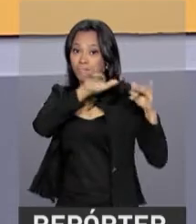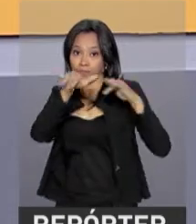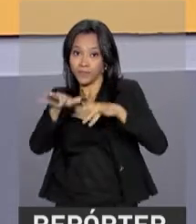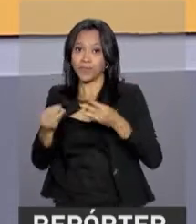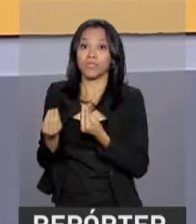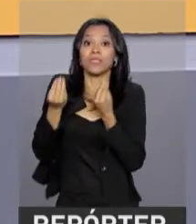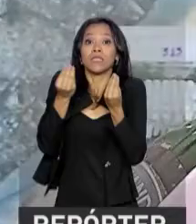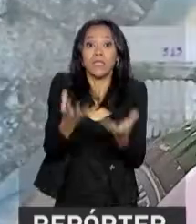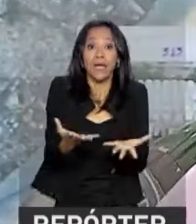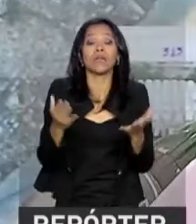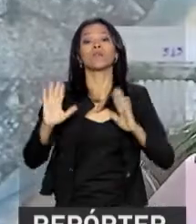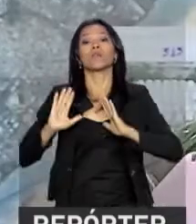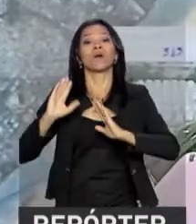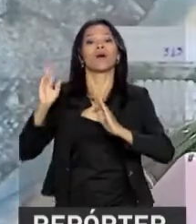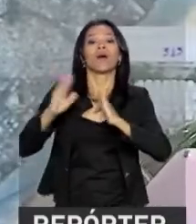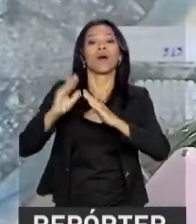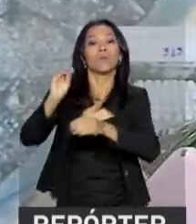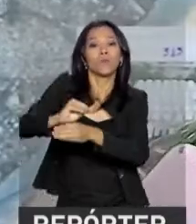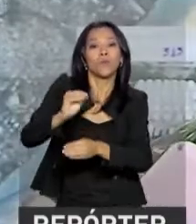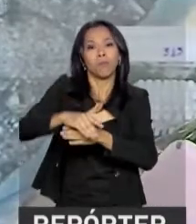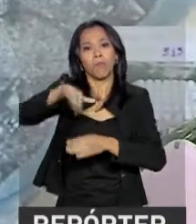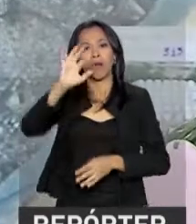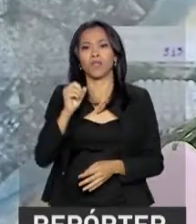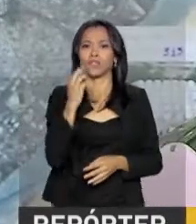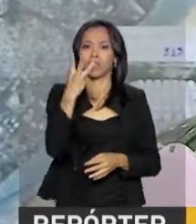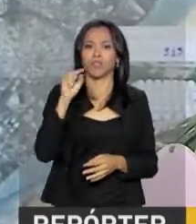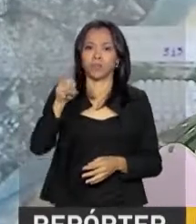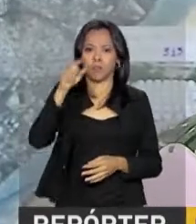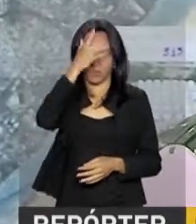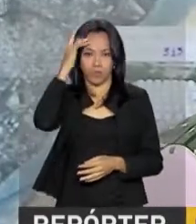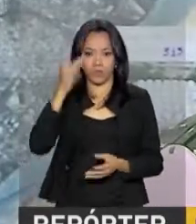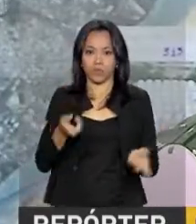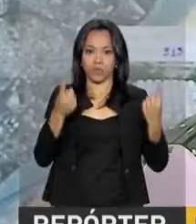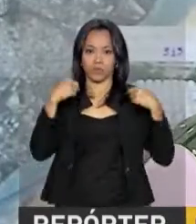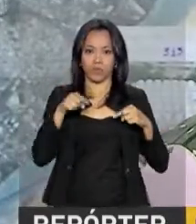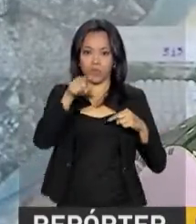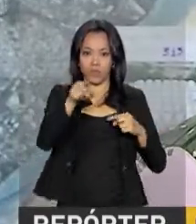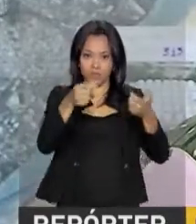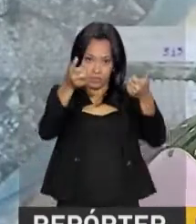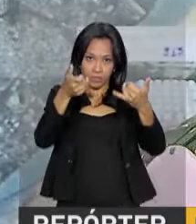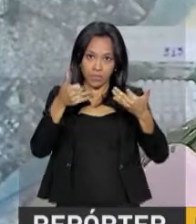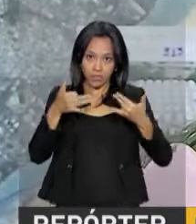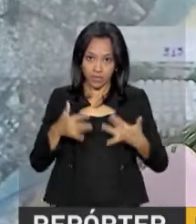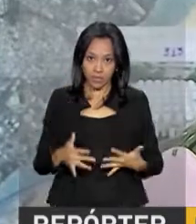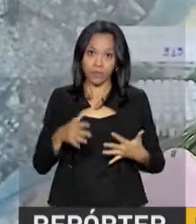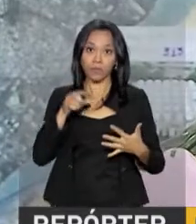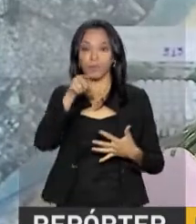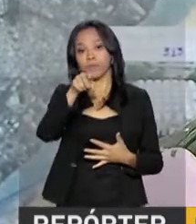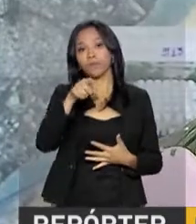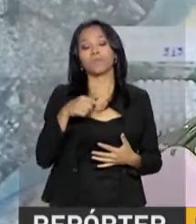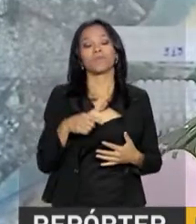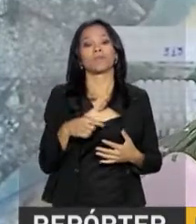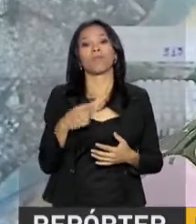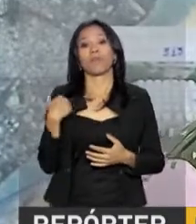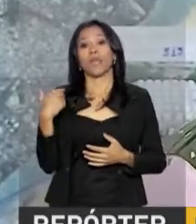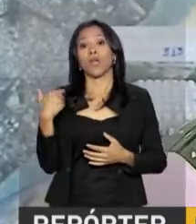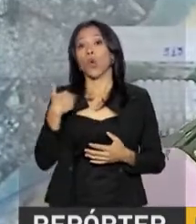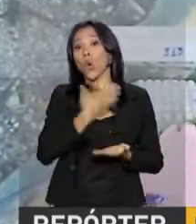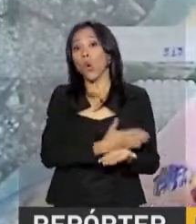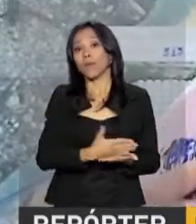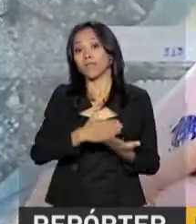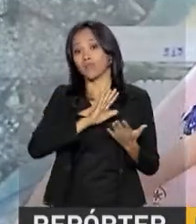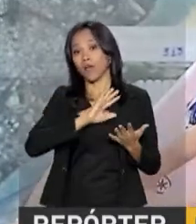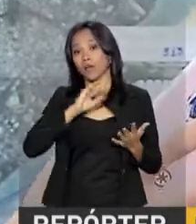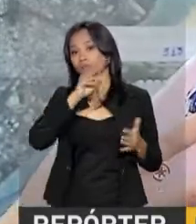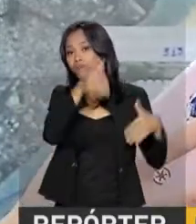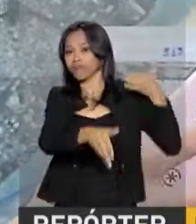pessoas. Na Praça Simão Bolívar, que é um marco deles, eles começaram ocupando